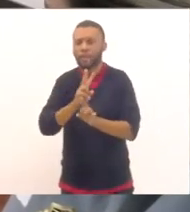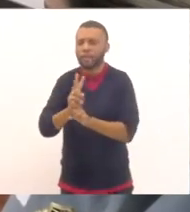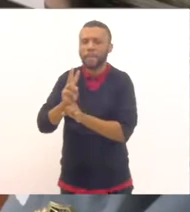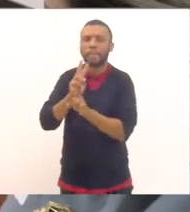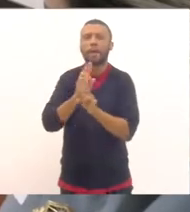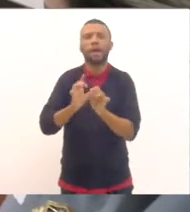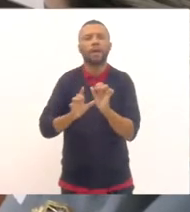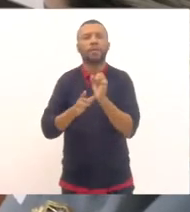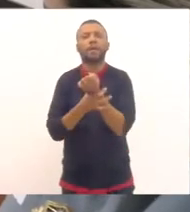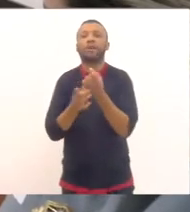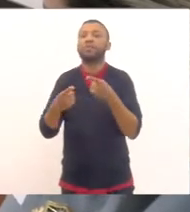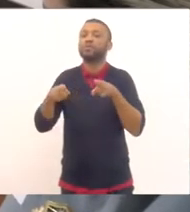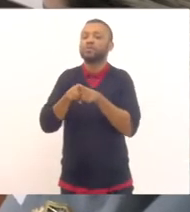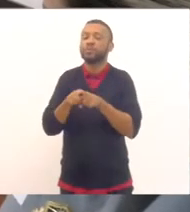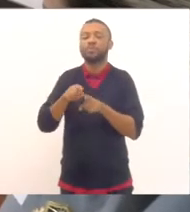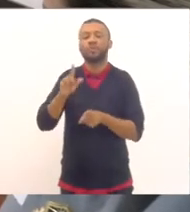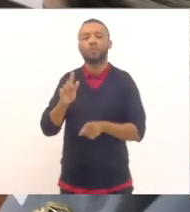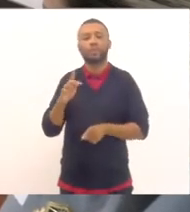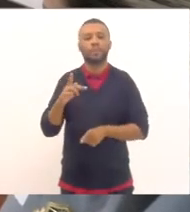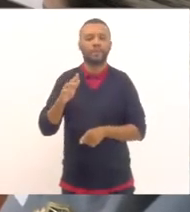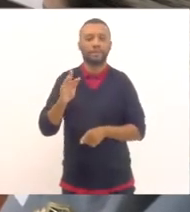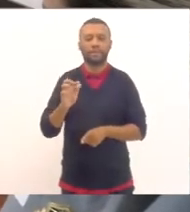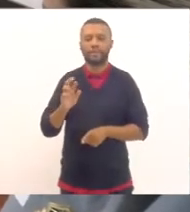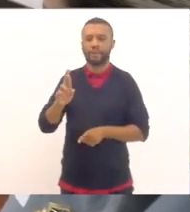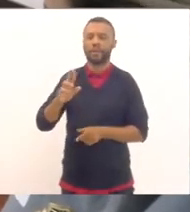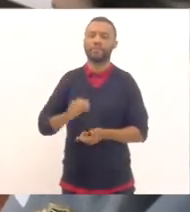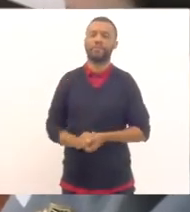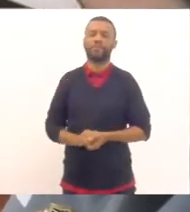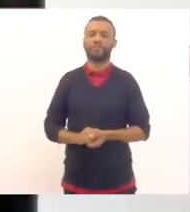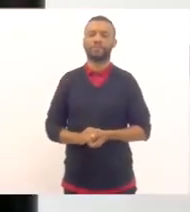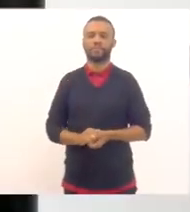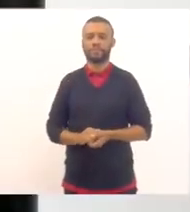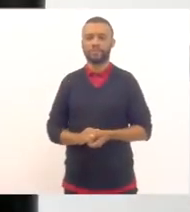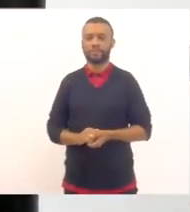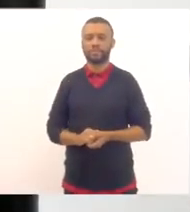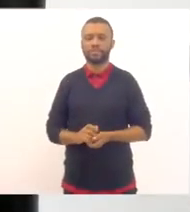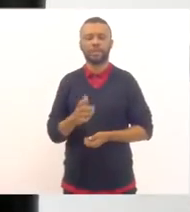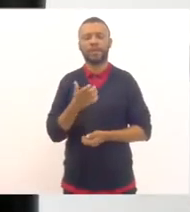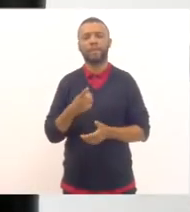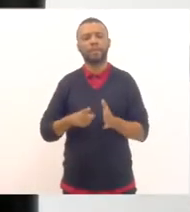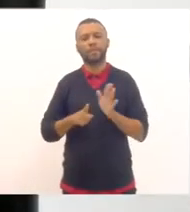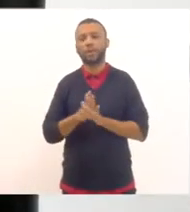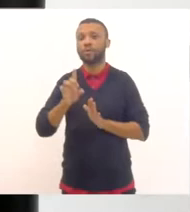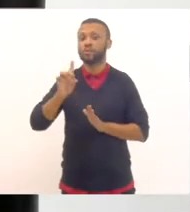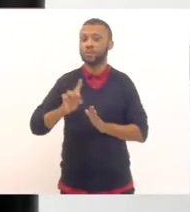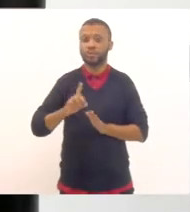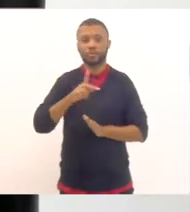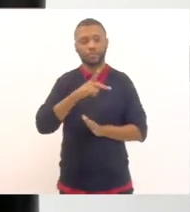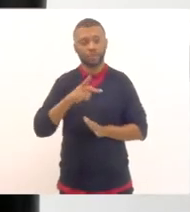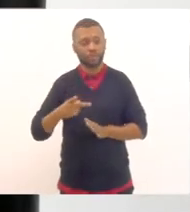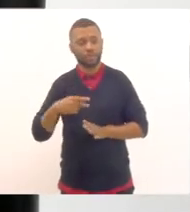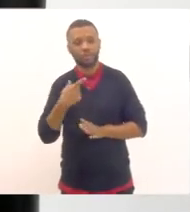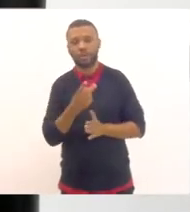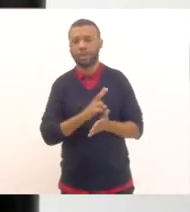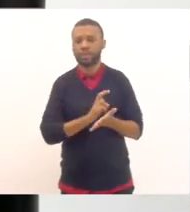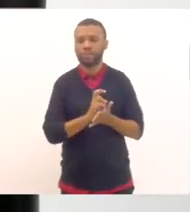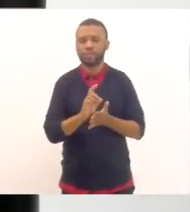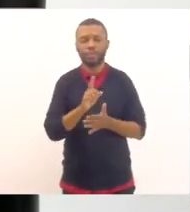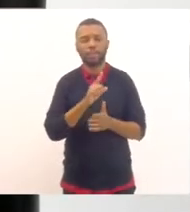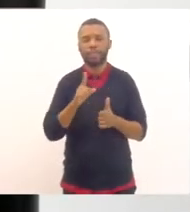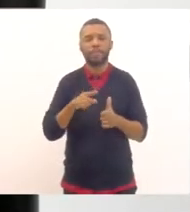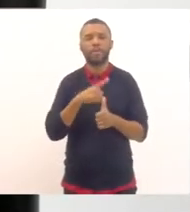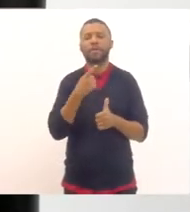segurança ao a ser atendido Presidente agora perguntar o diretor-presidente da SuperVia primeiro